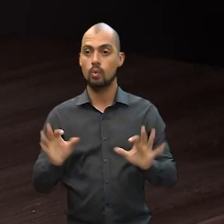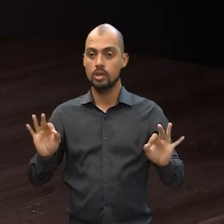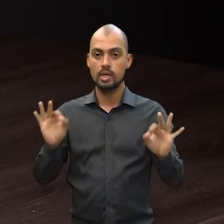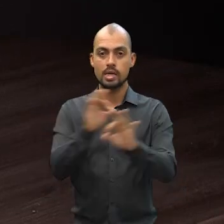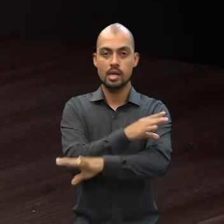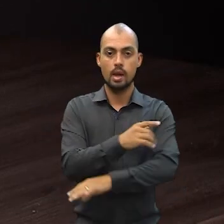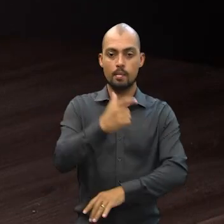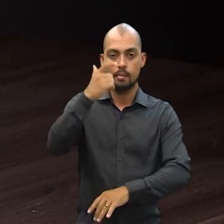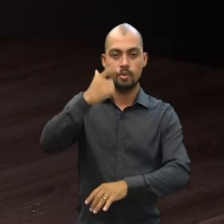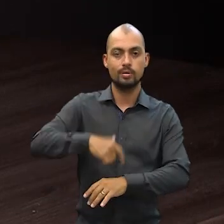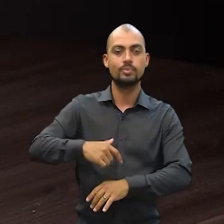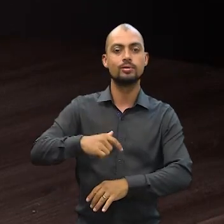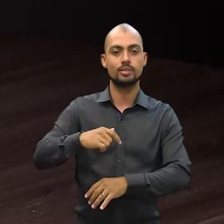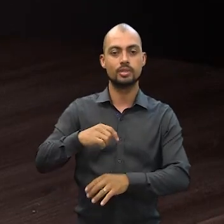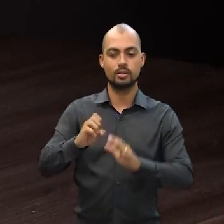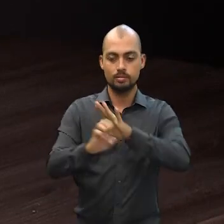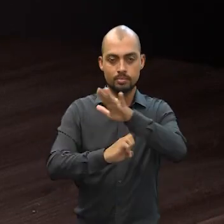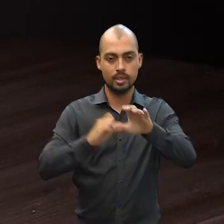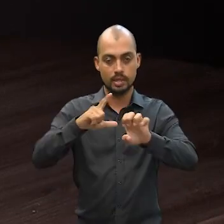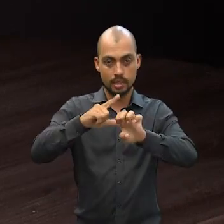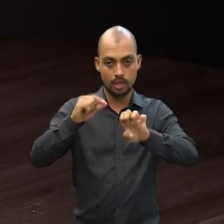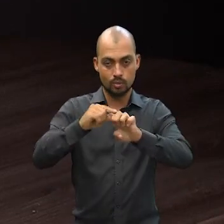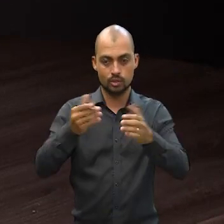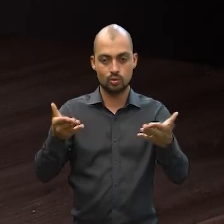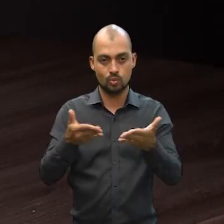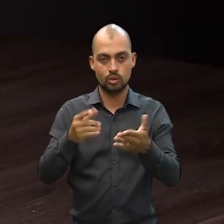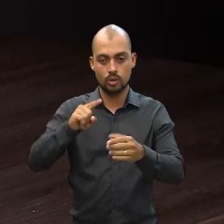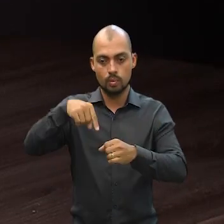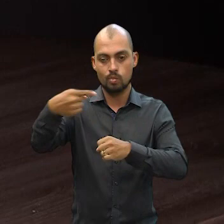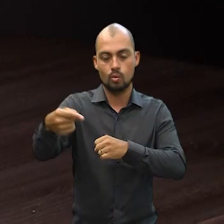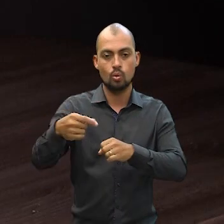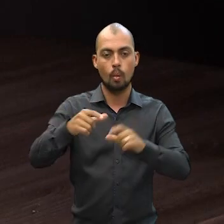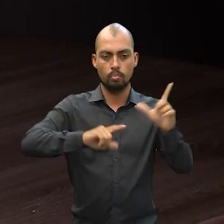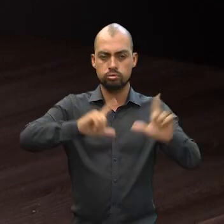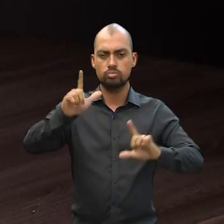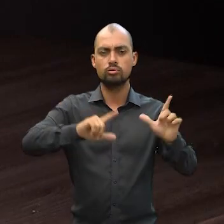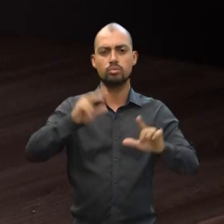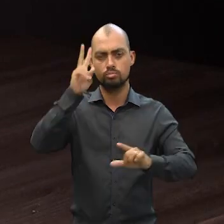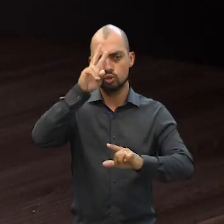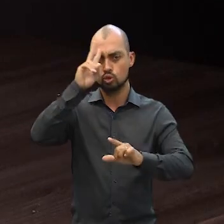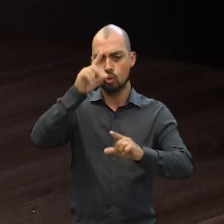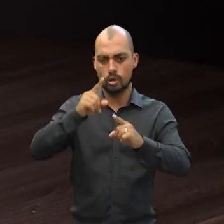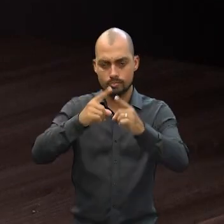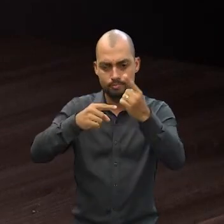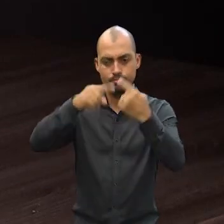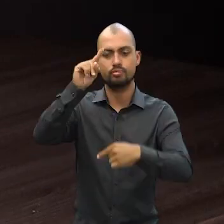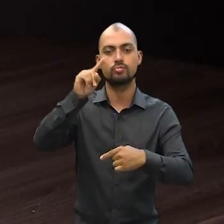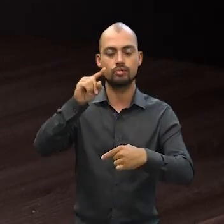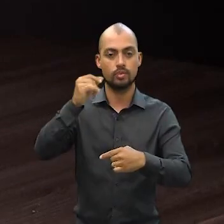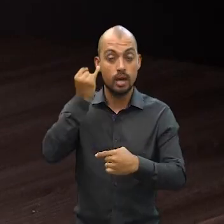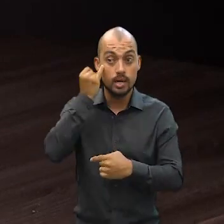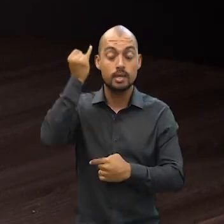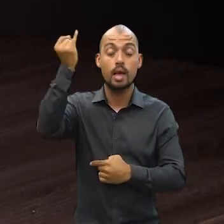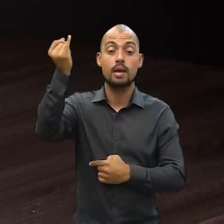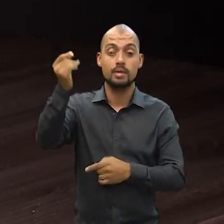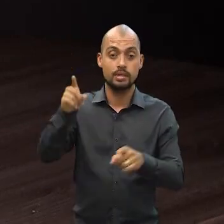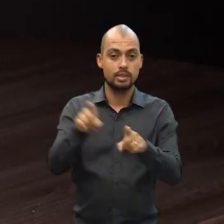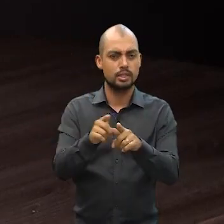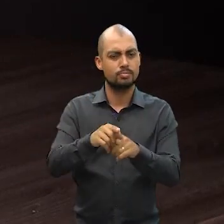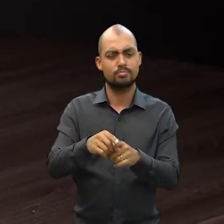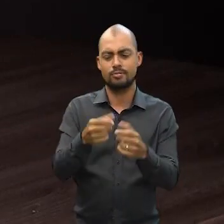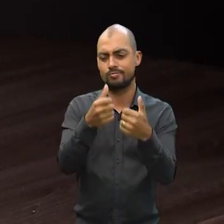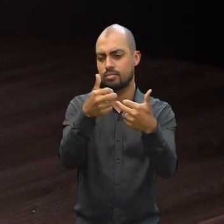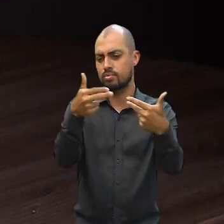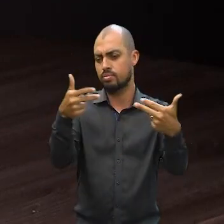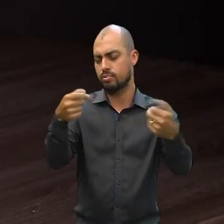Ser Empreendedor de hoje. Com certeza no próximo programa nós traremos mais histórias de superação, ideias e muito